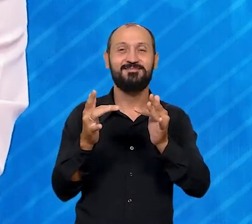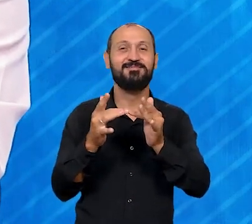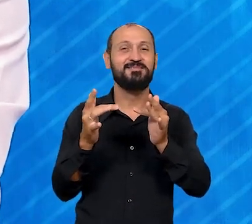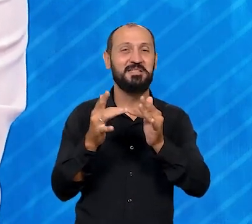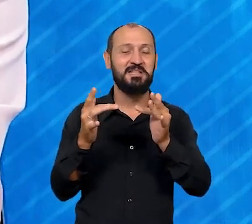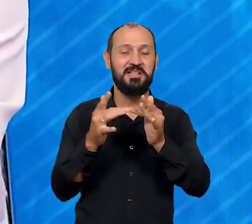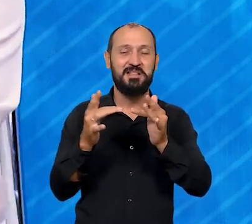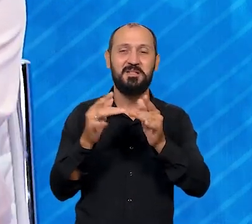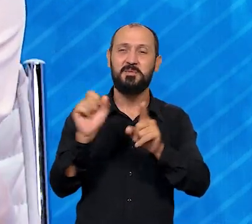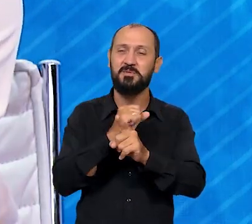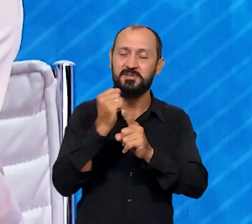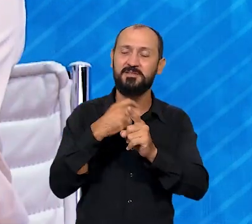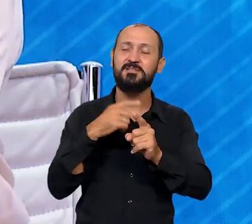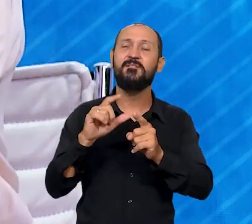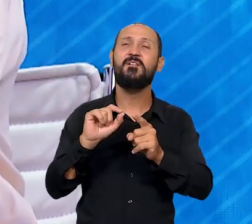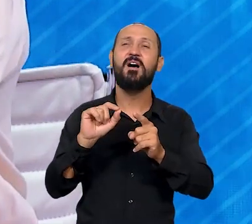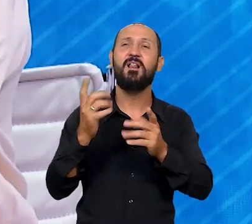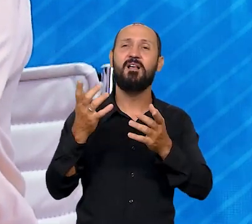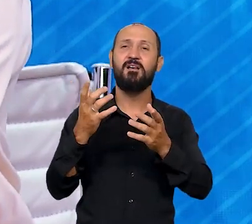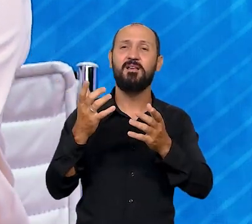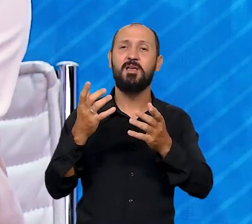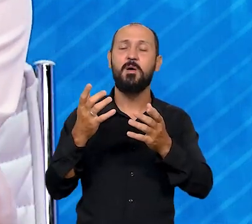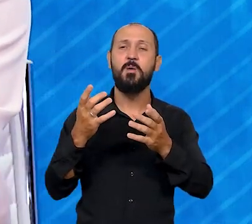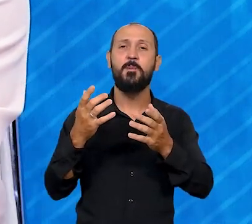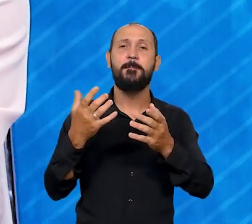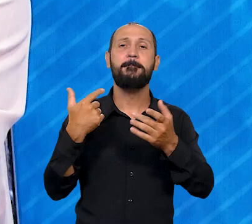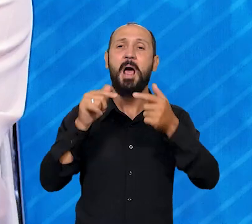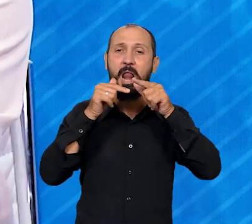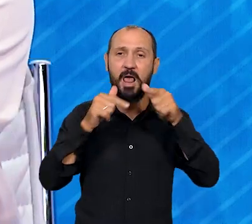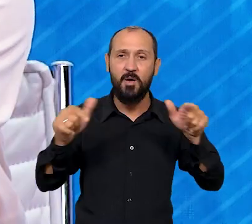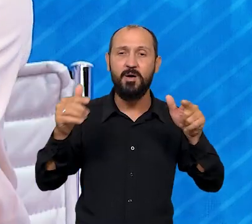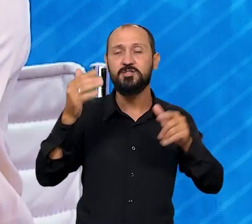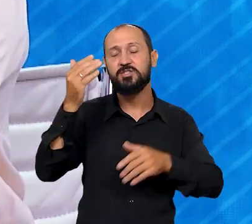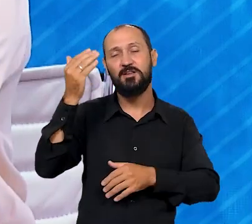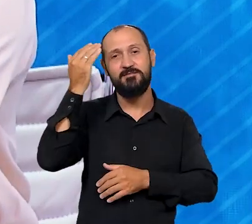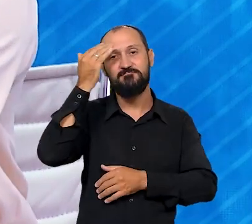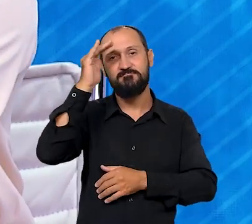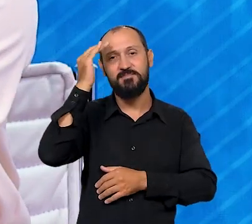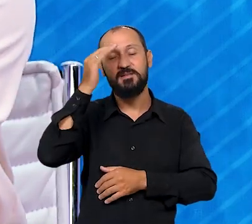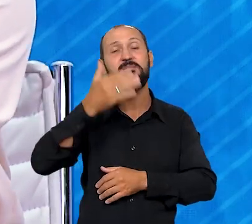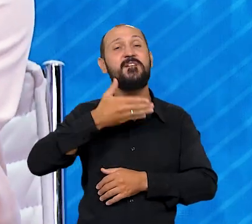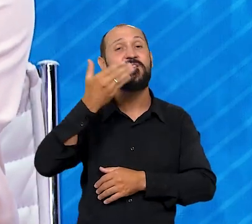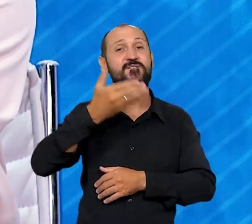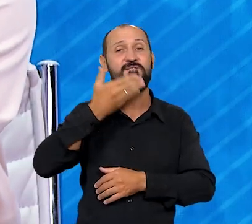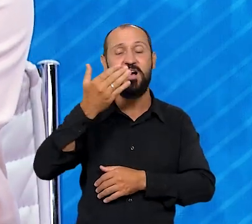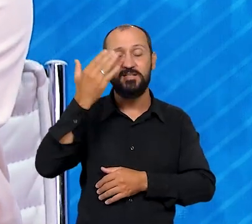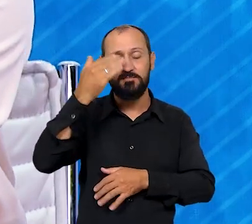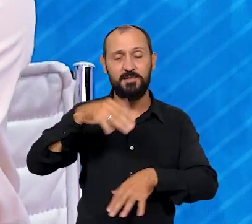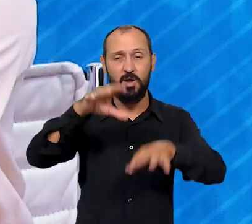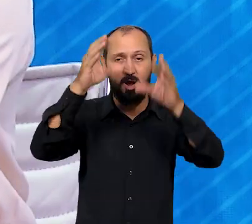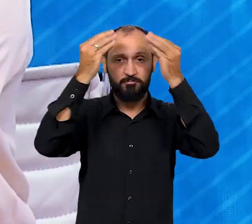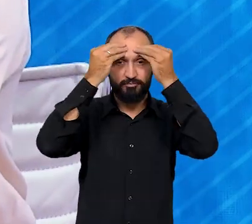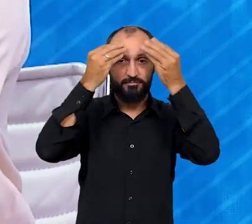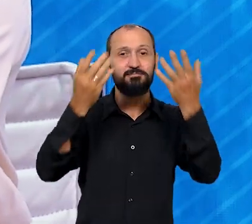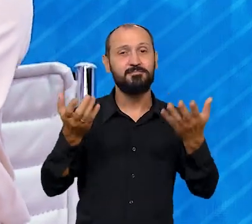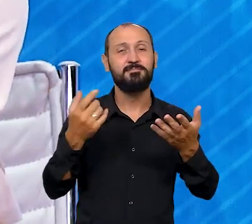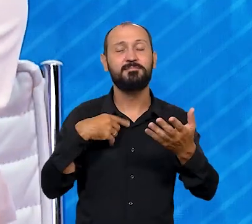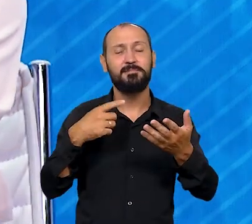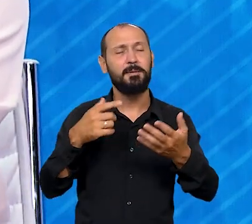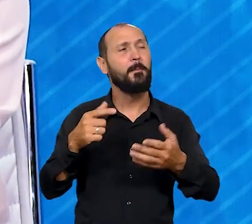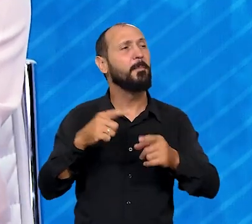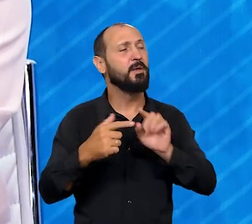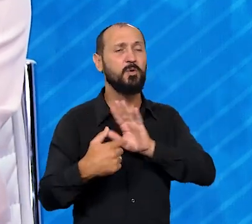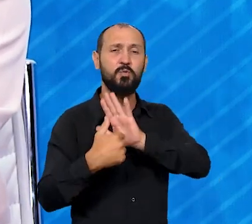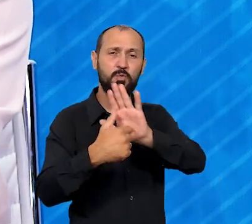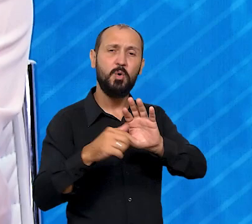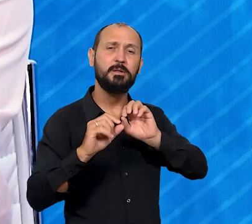com a sociedade muito importante, porque é uma linguagem de fácil entendimento, isso é importante, né? Que as pessoas têm que